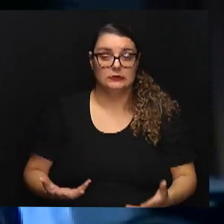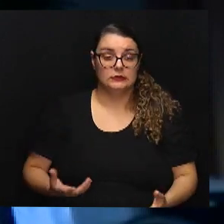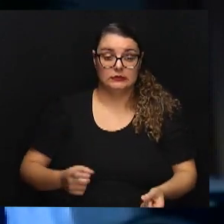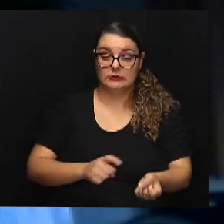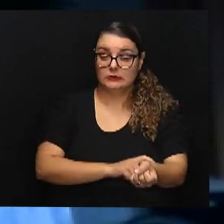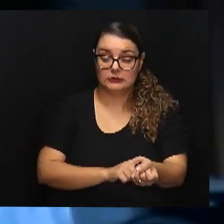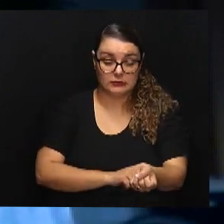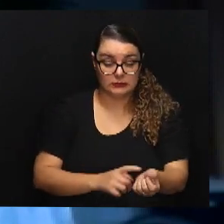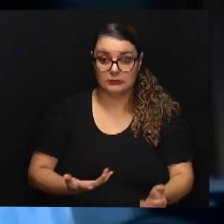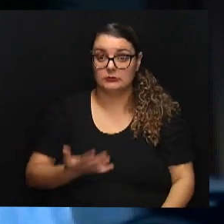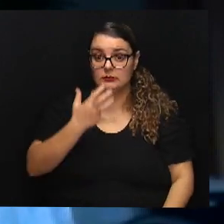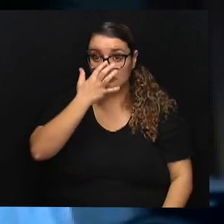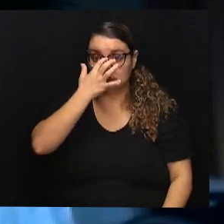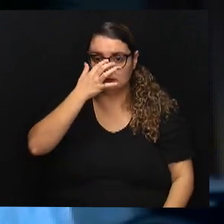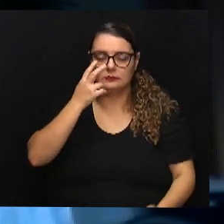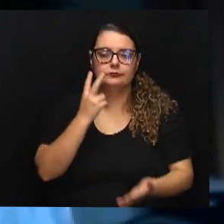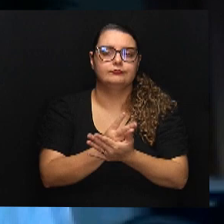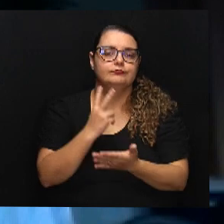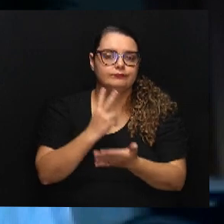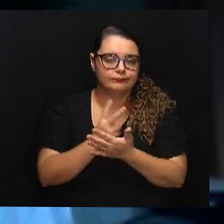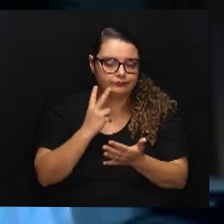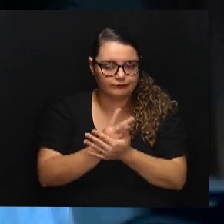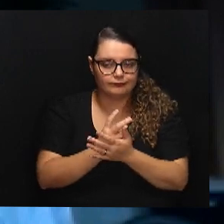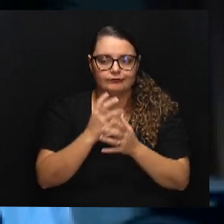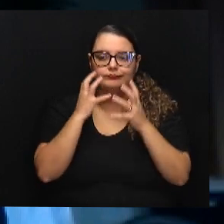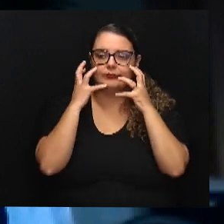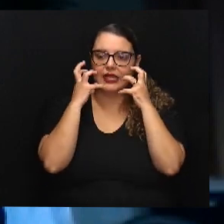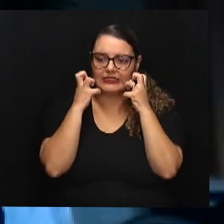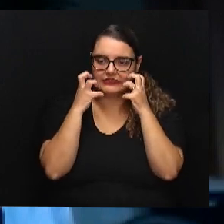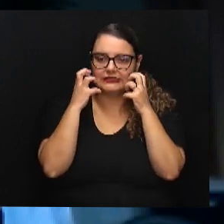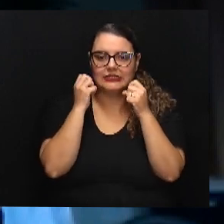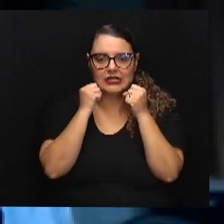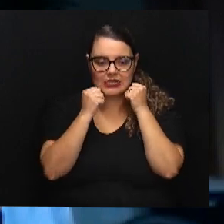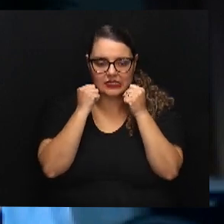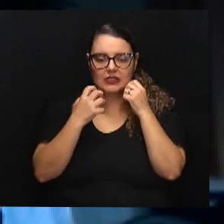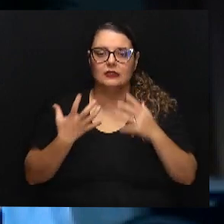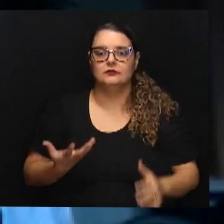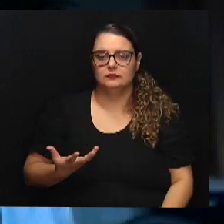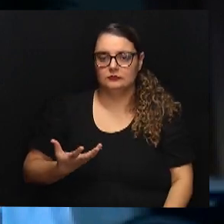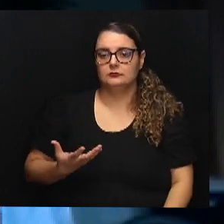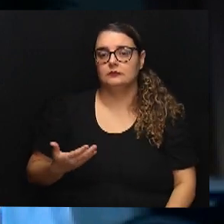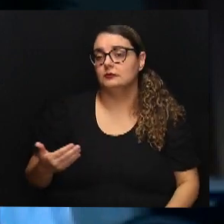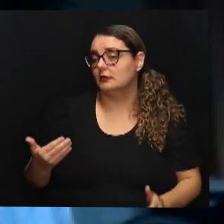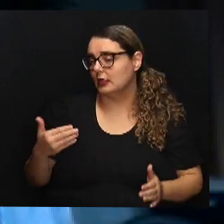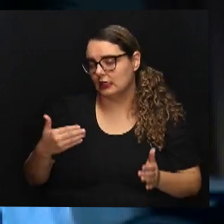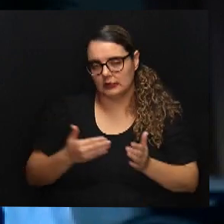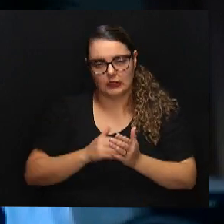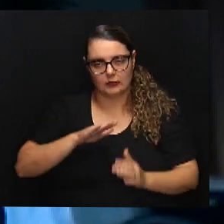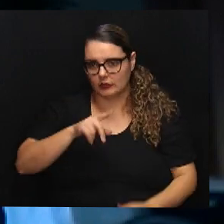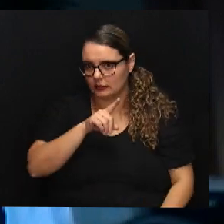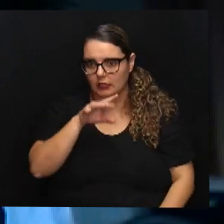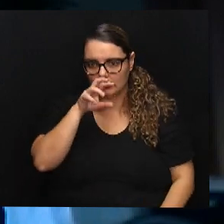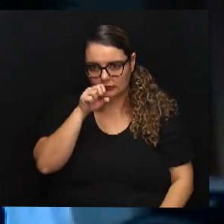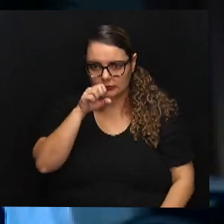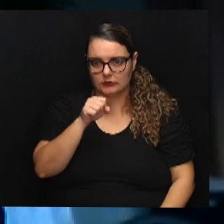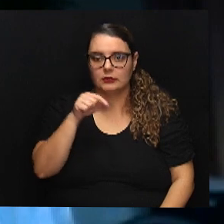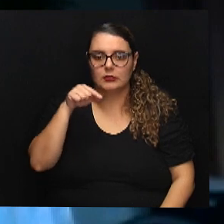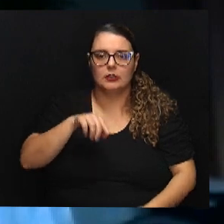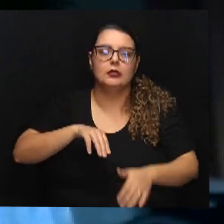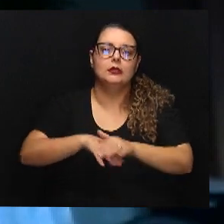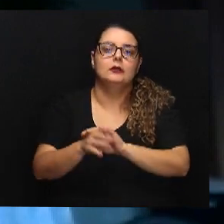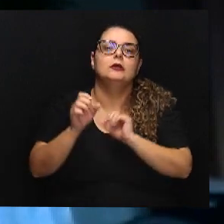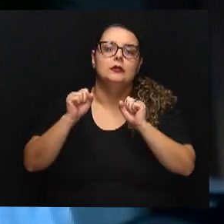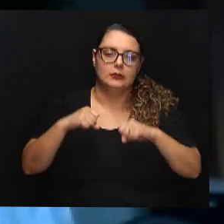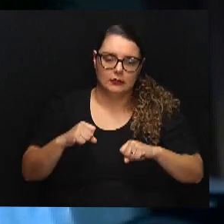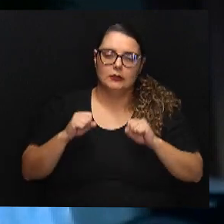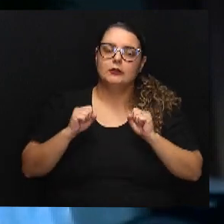tá? Então, pessoas que têm muito estresse, muita tensão, eles podem estar o tempo todo ativando esses músculos da mastigação,